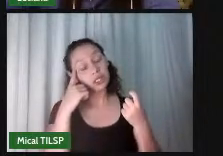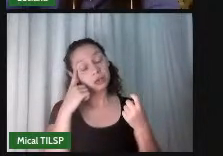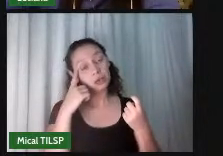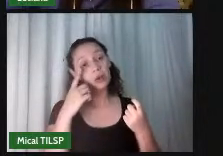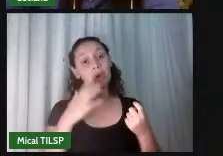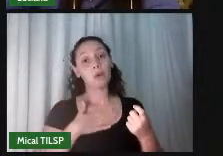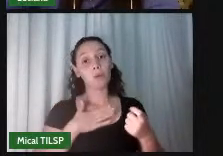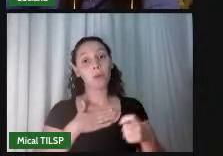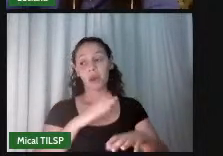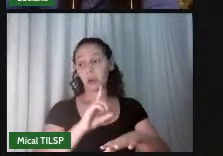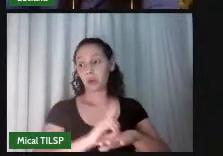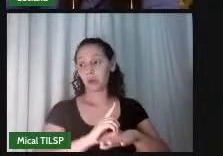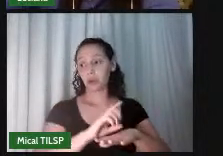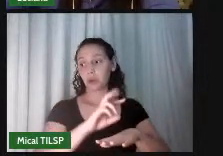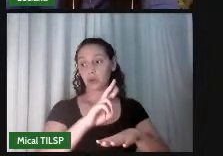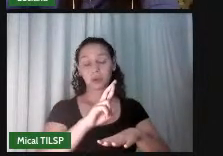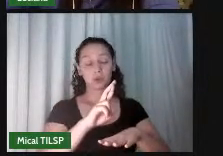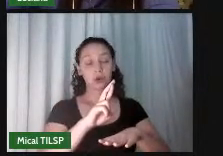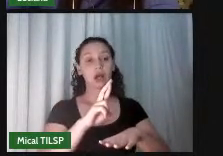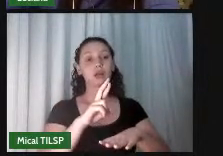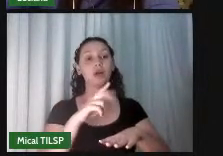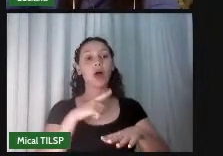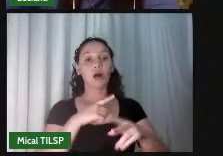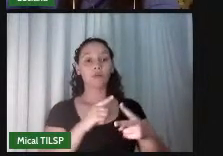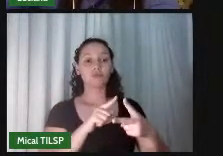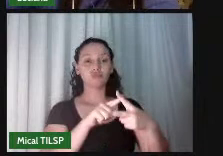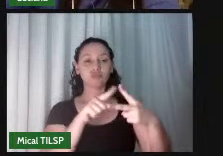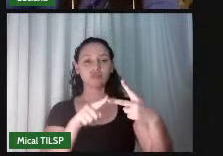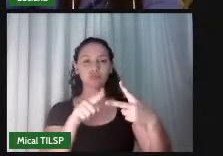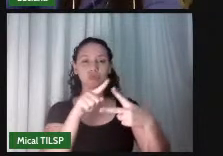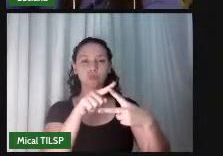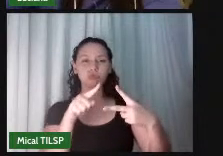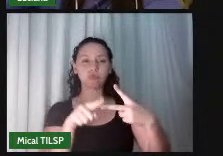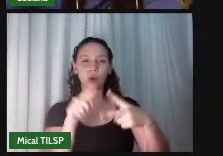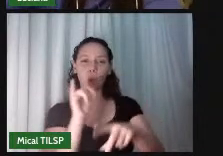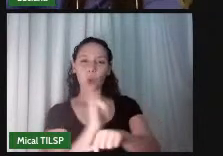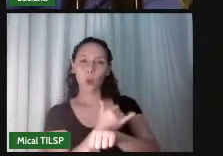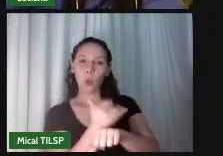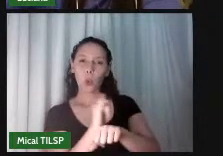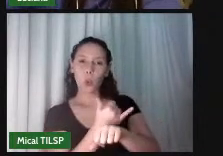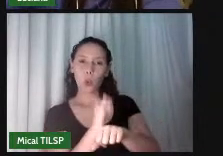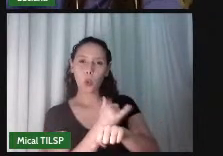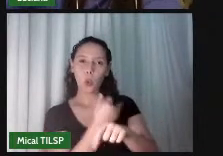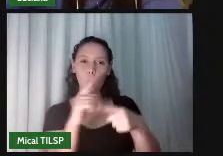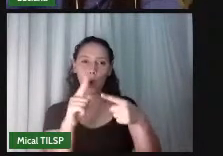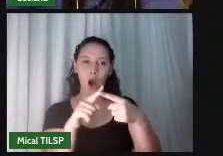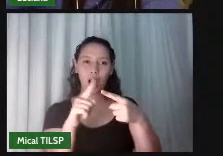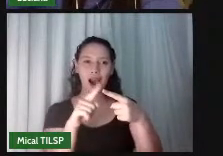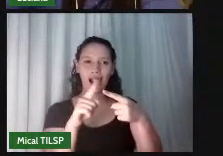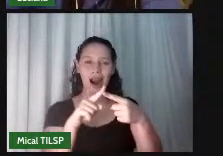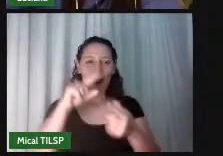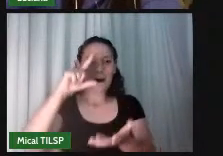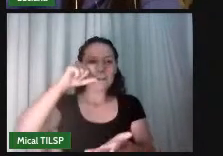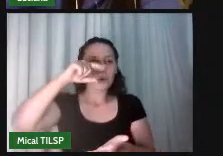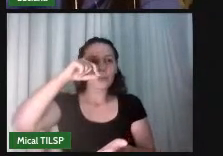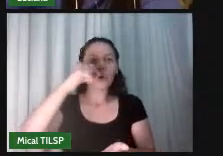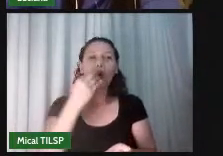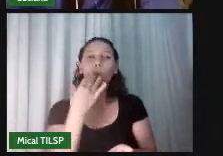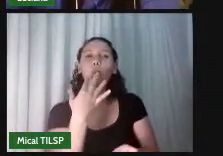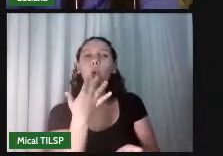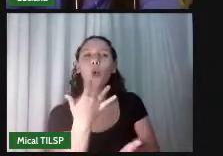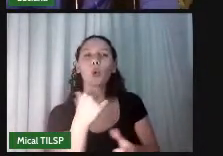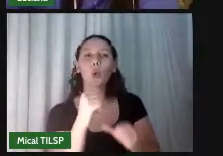duas técnicas que já tinha, eu só aprimorei, né, que o uso de corantes e uma fonte de luz ultravioleta, né, os nossos